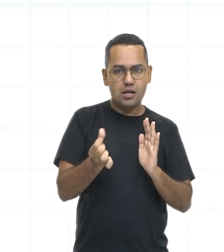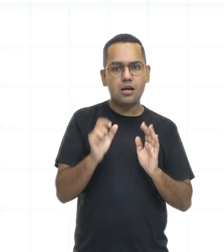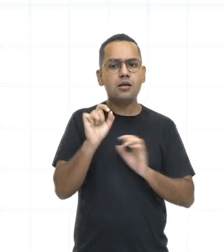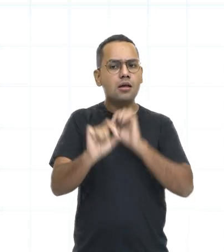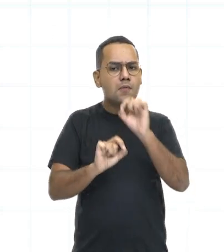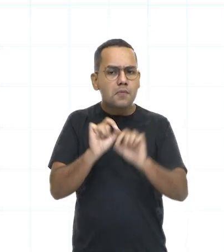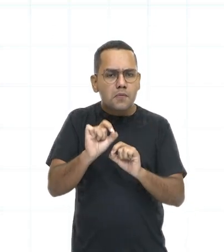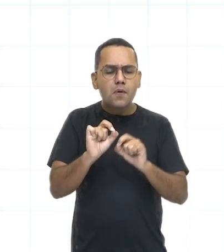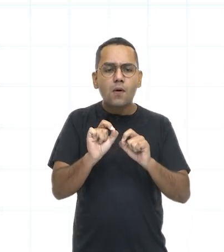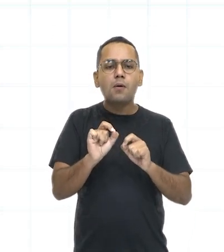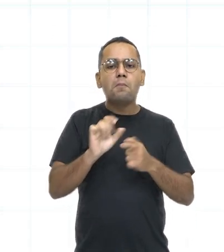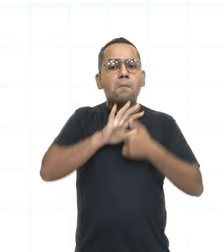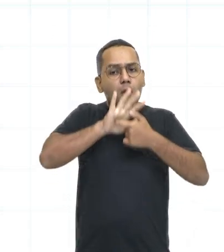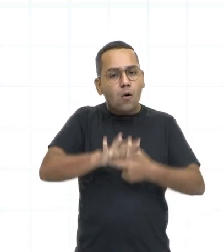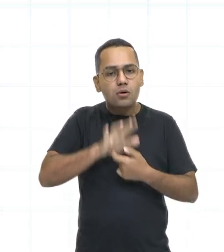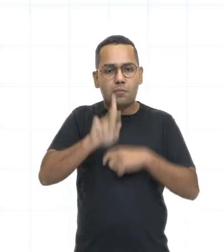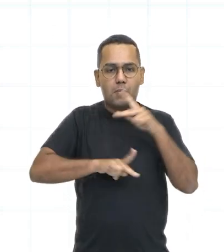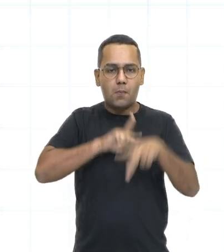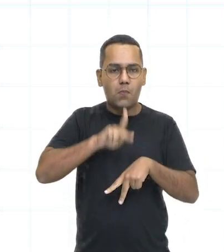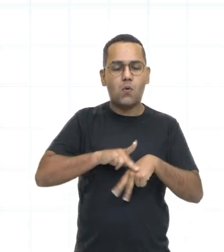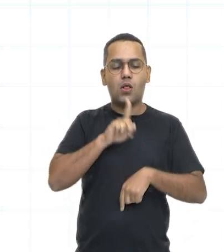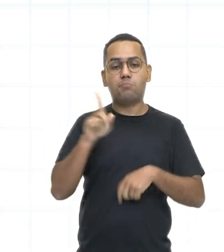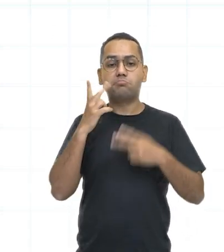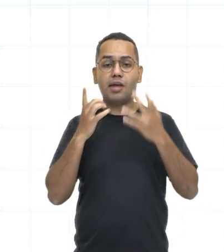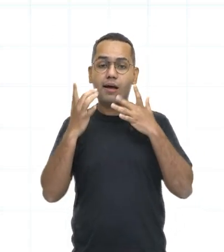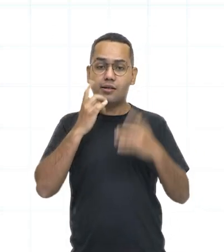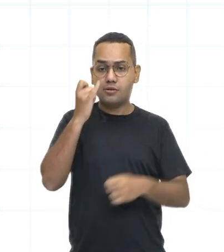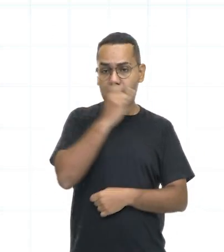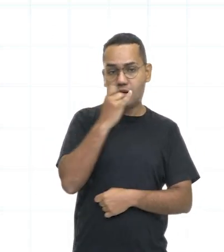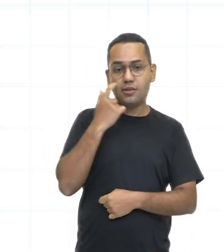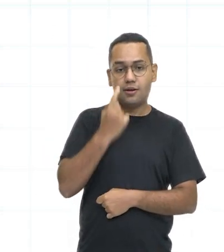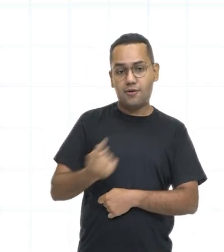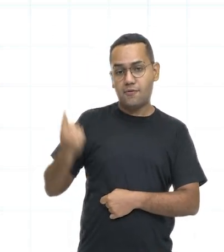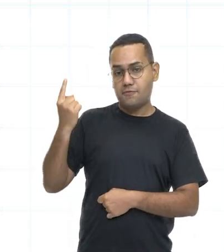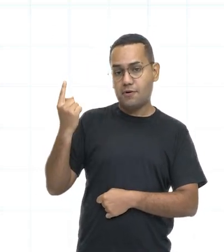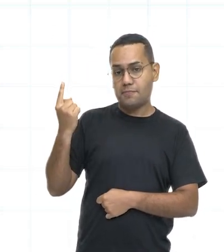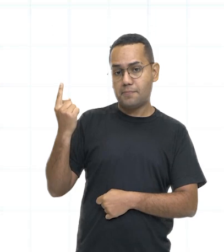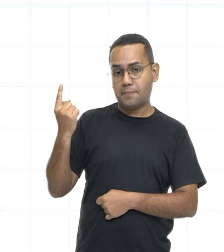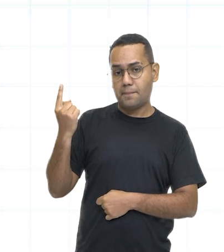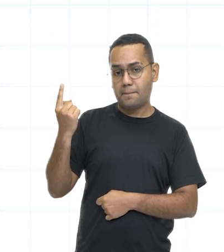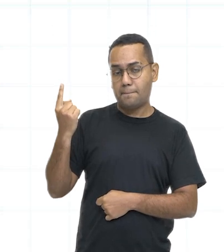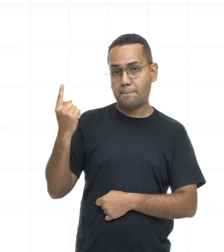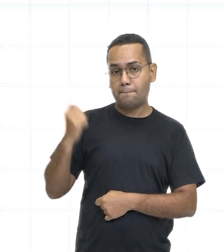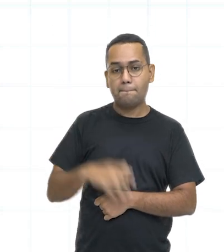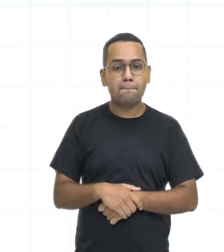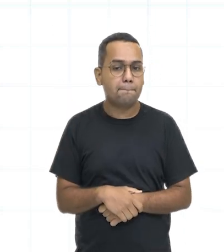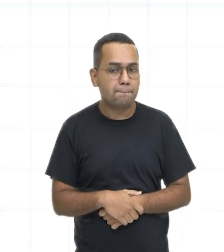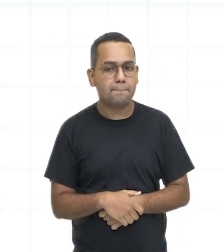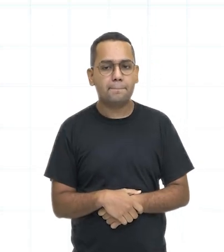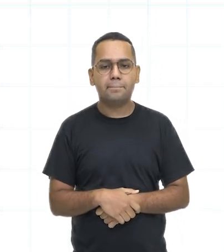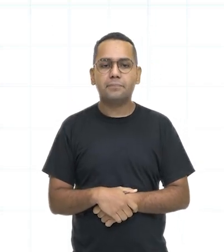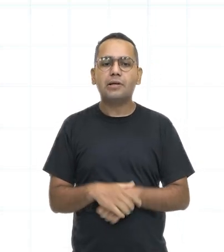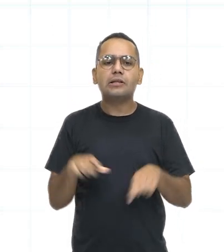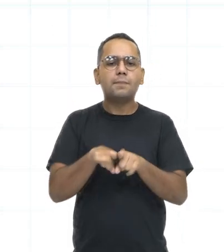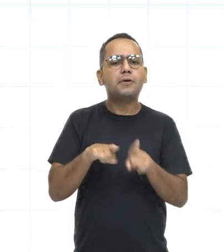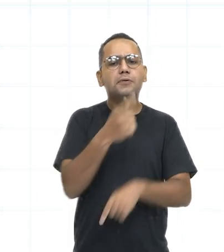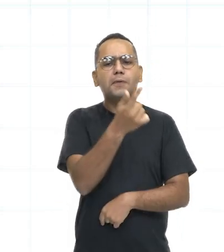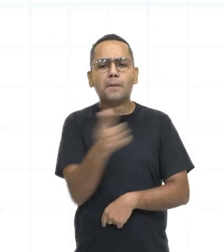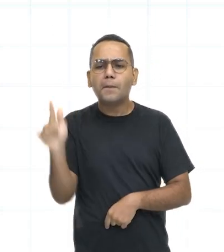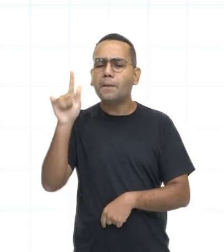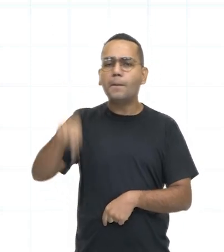de teatro na Itália, denominada de comédia dell'arte, ou seja, comédia de arte. Também chamada de